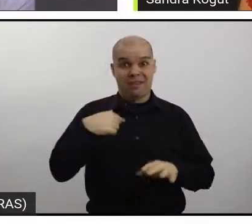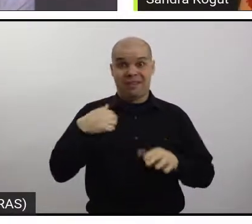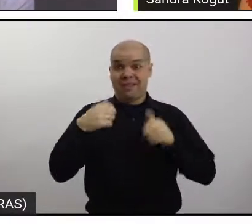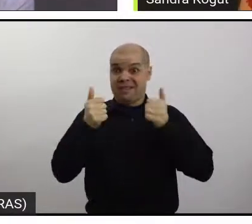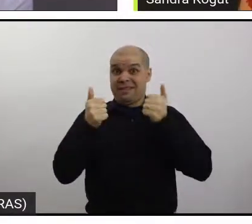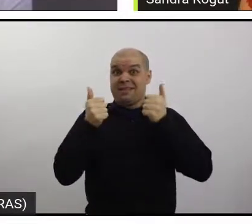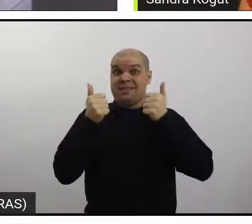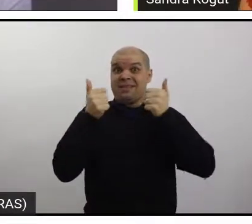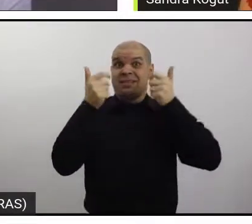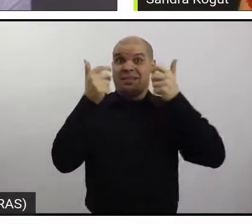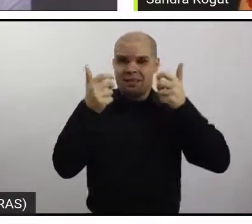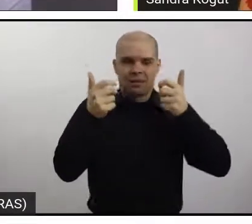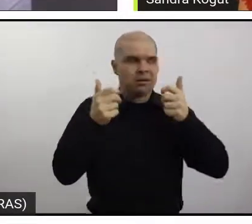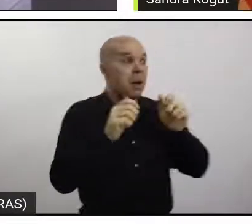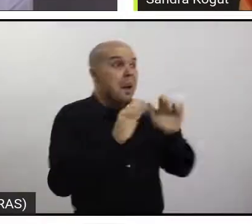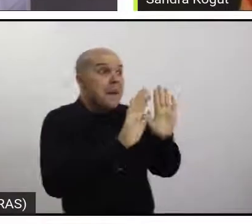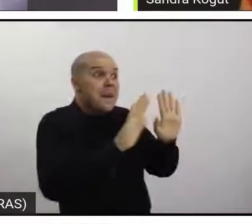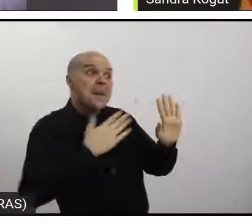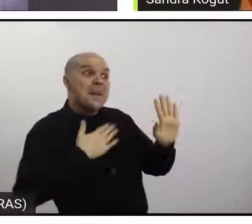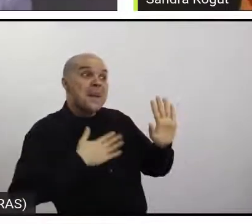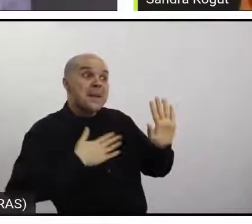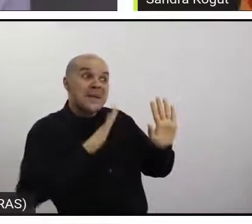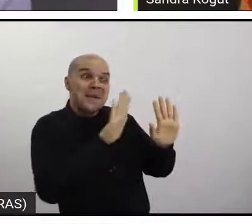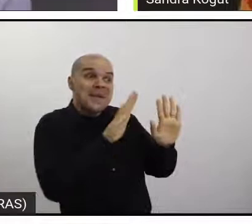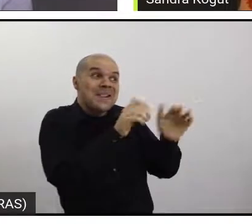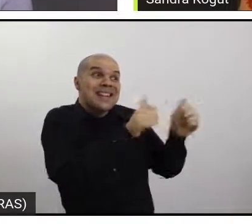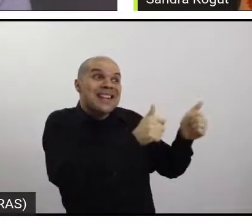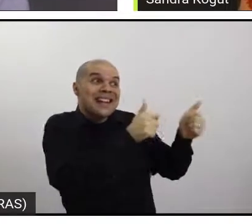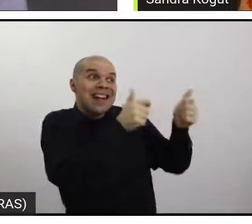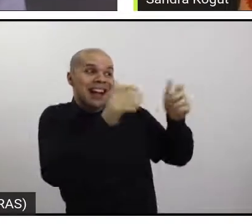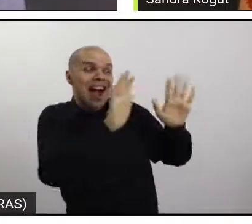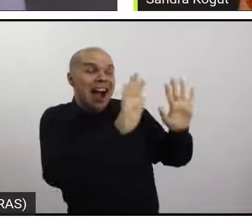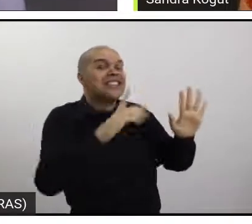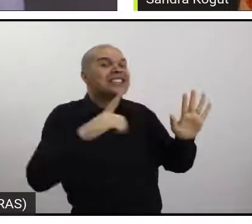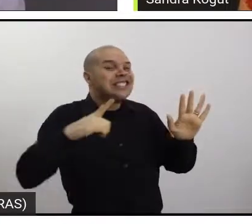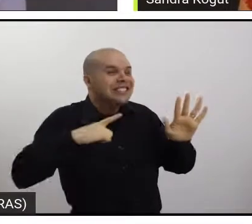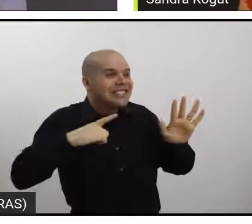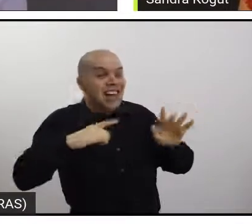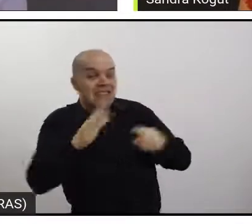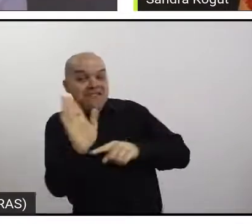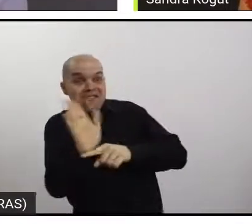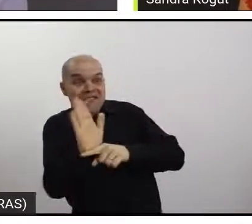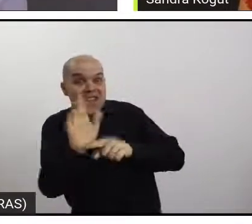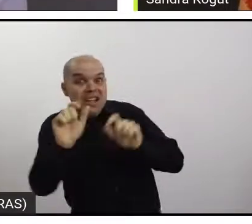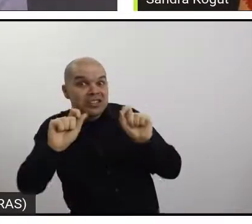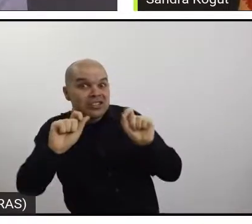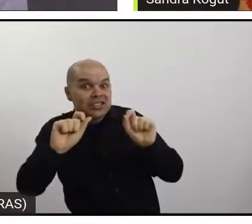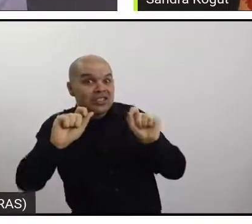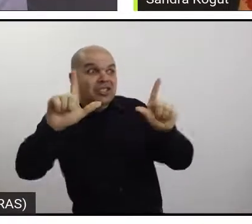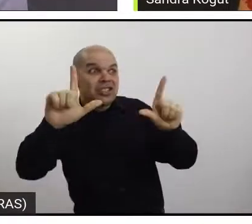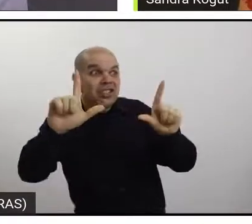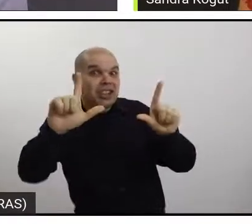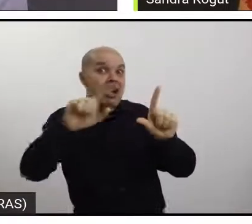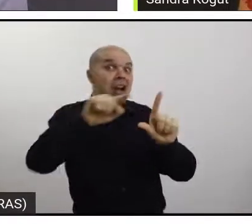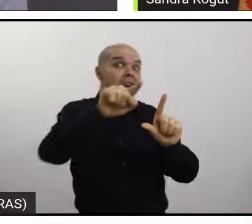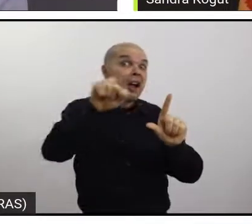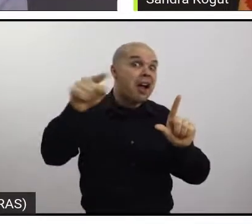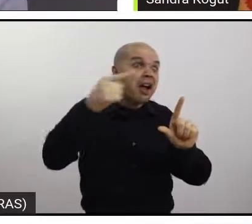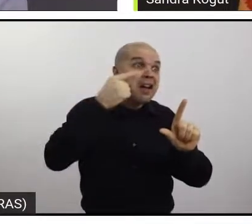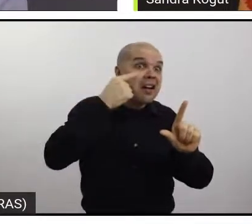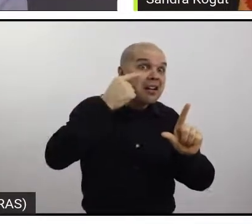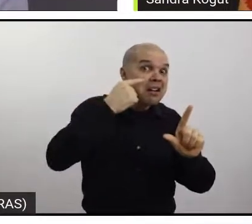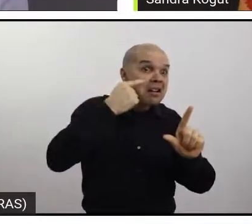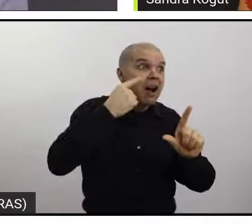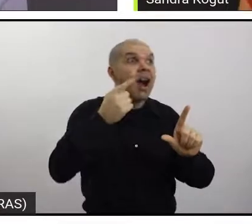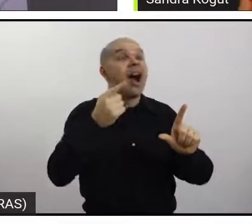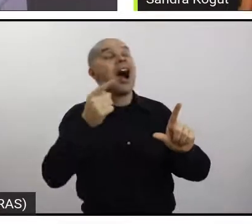a gente preparou seis materiais para apresentar, né? E a gente pensou numa forma um tanto cronológica, a